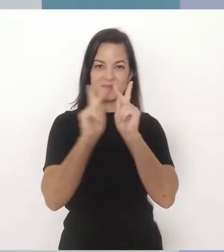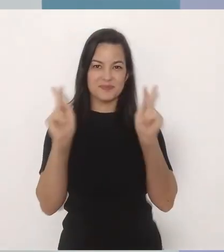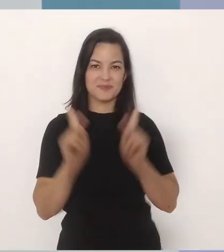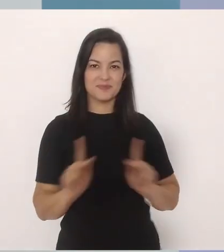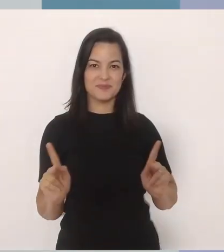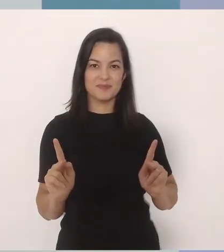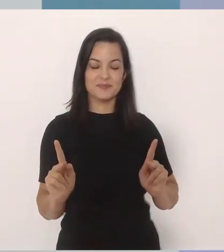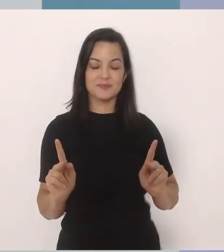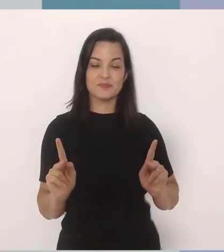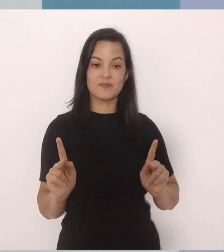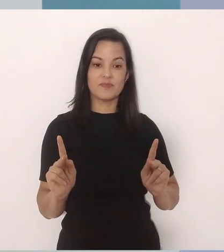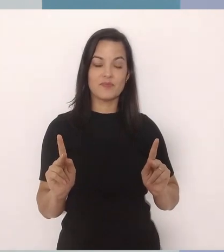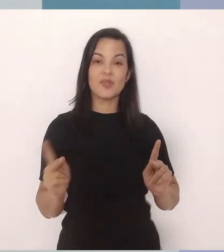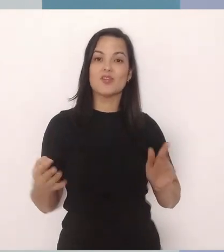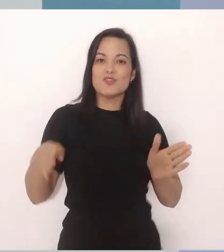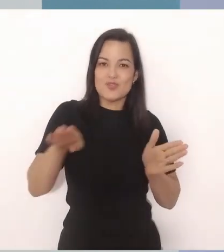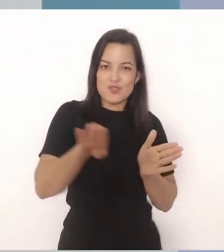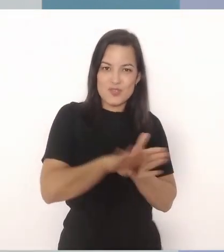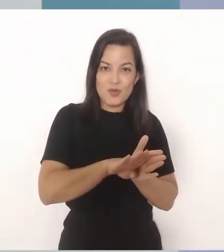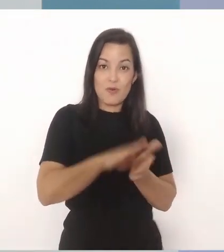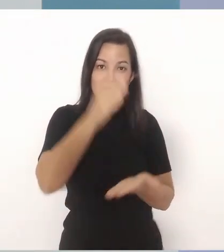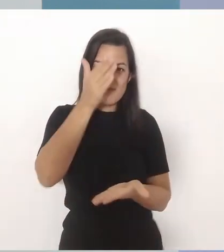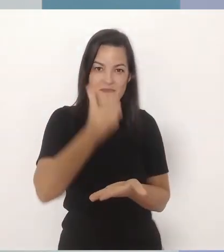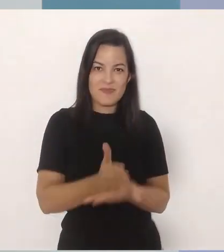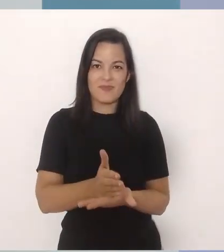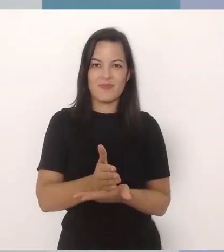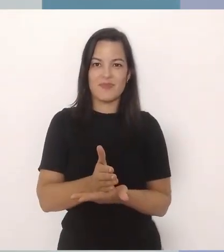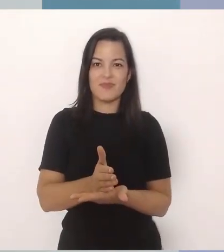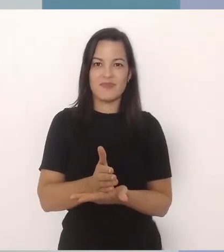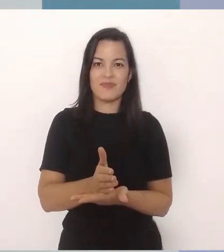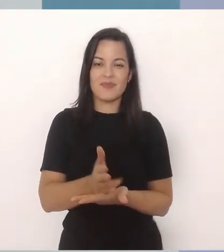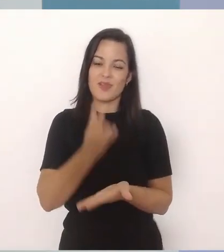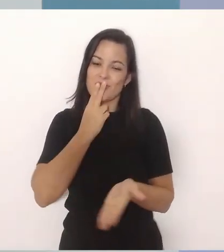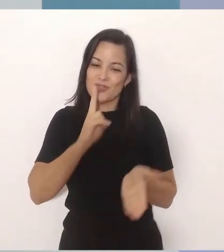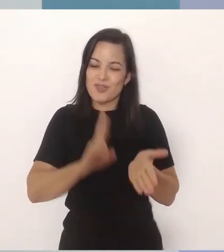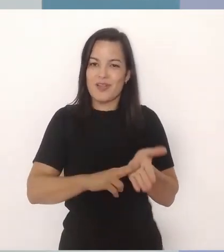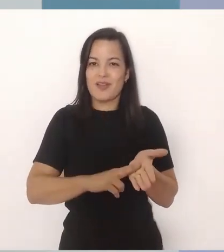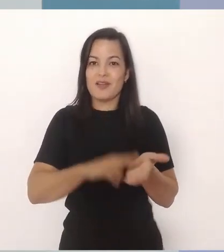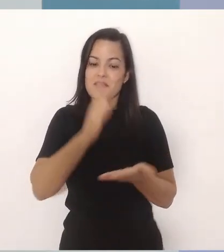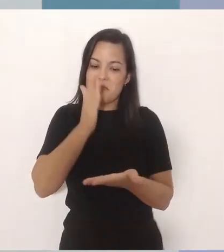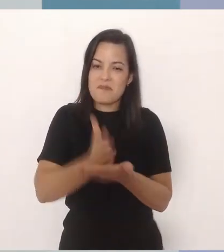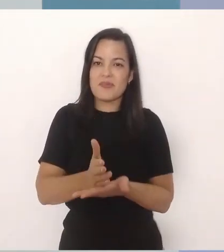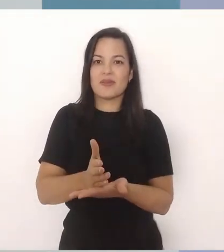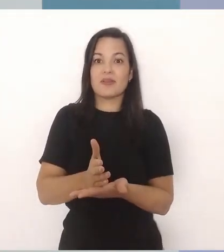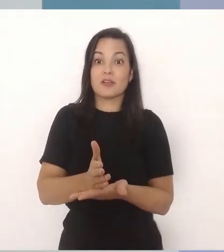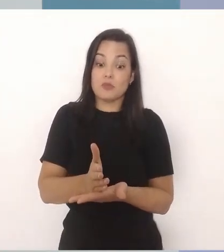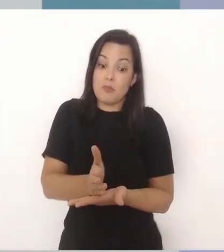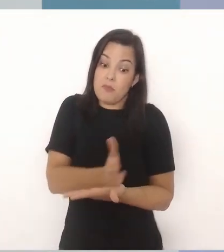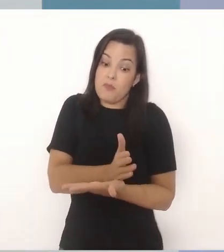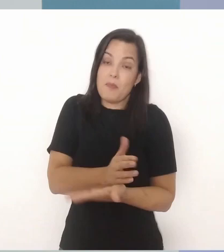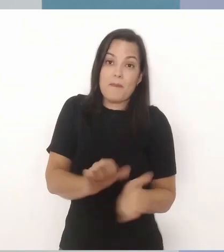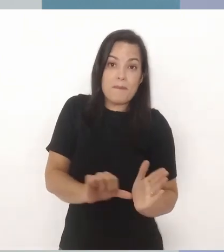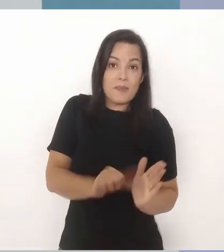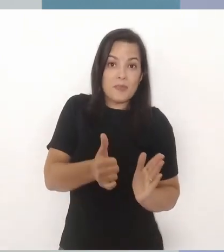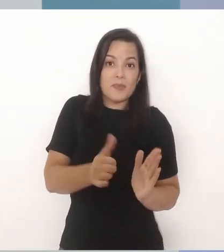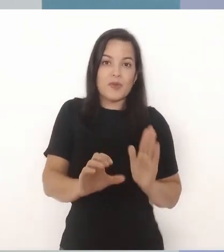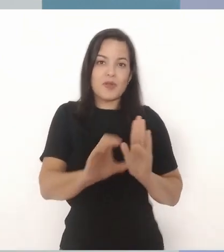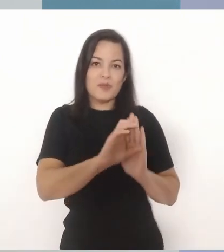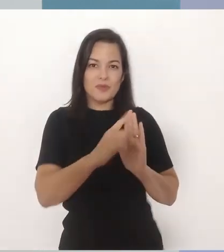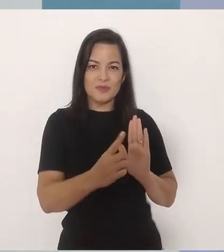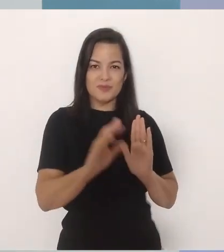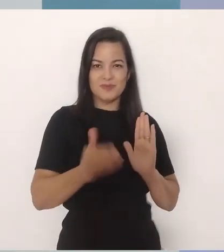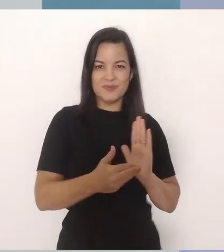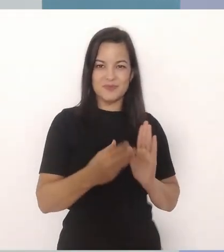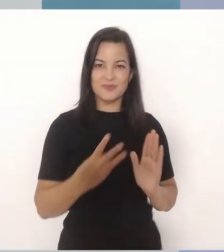paz. Chegamos aqui na metade da carta de Paulo aos Efésios. Primeira metade, capítulos 1